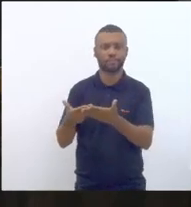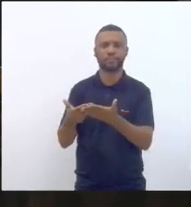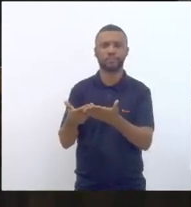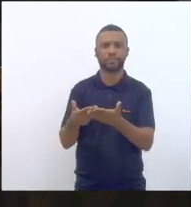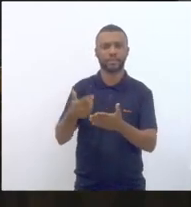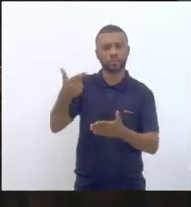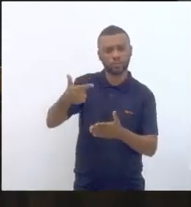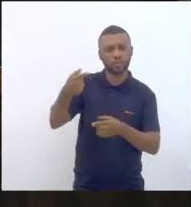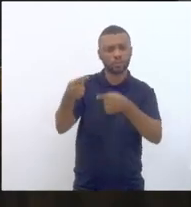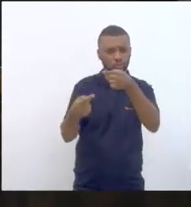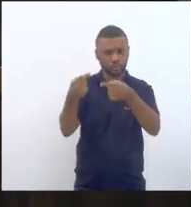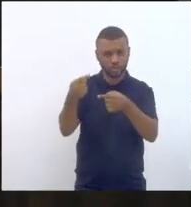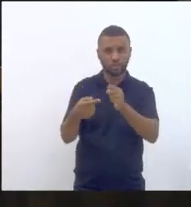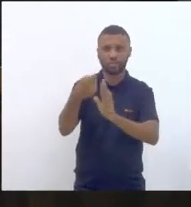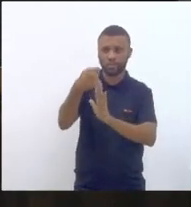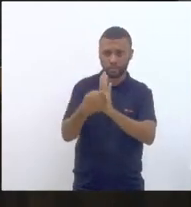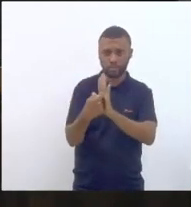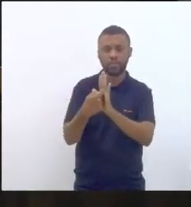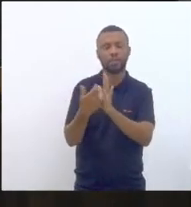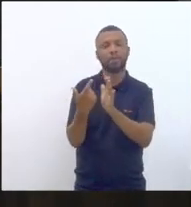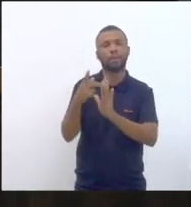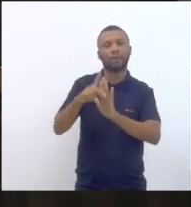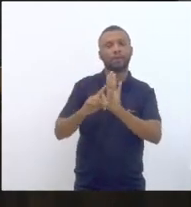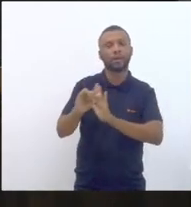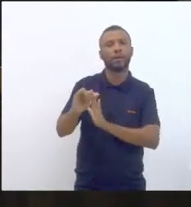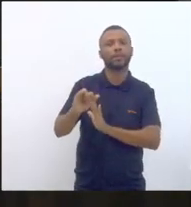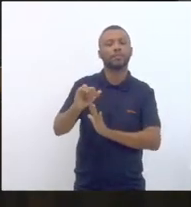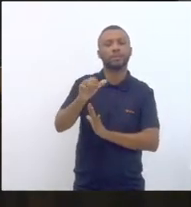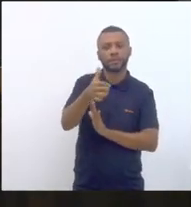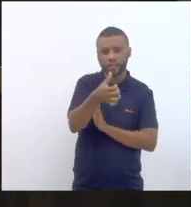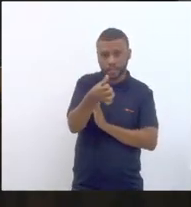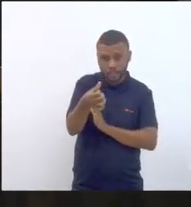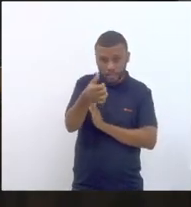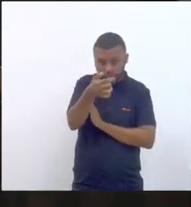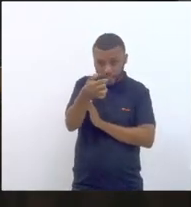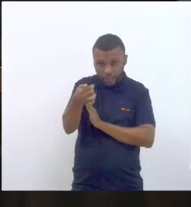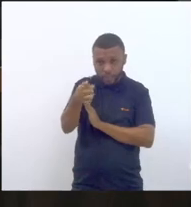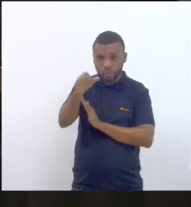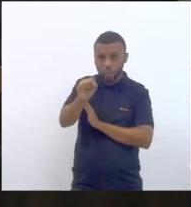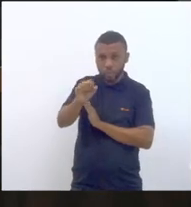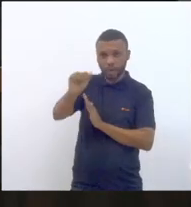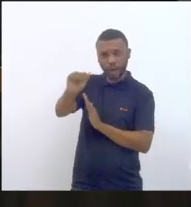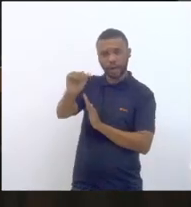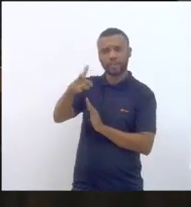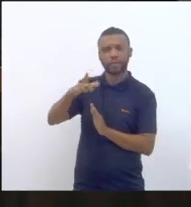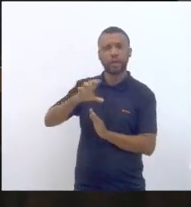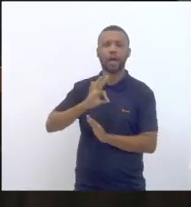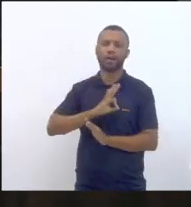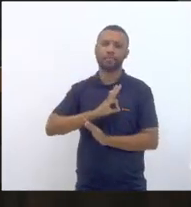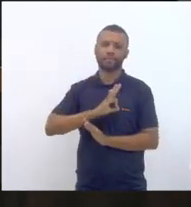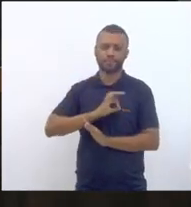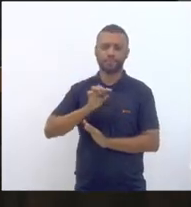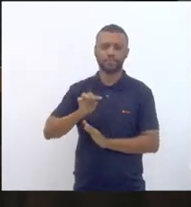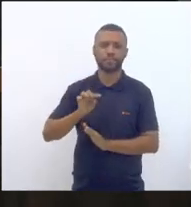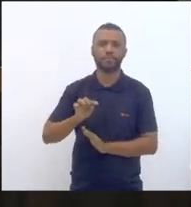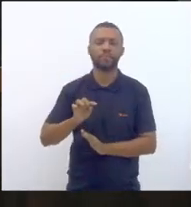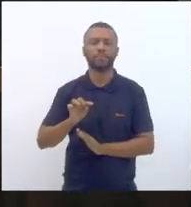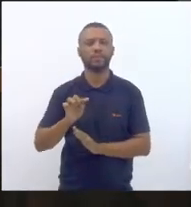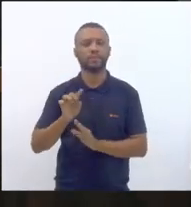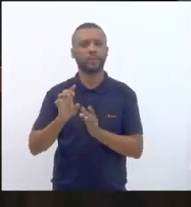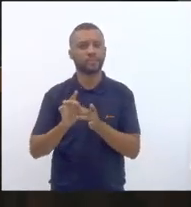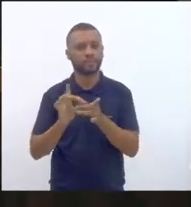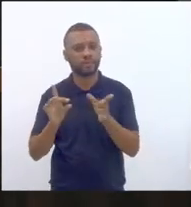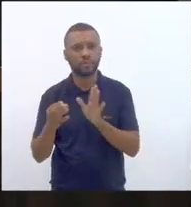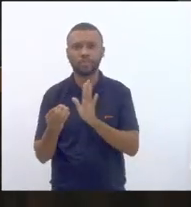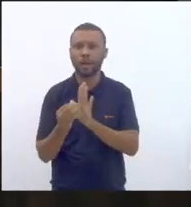Em segunda discussão, redação do vencido, projeto de lei 1678-A, de 19, de autoria da deputada Marta Rocha, dispõe